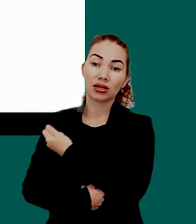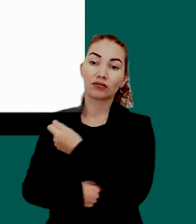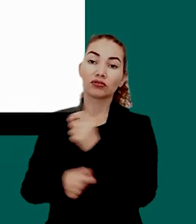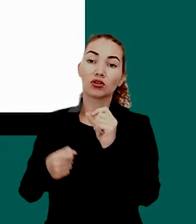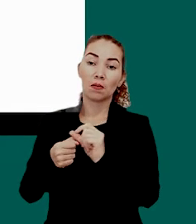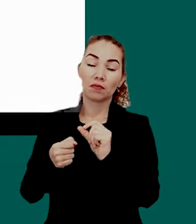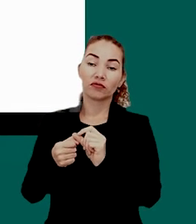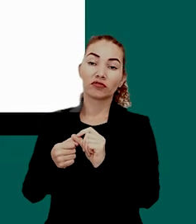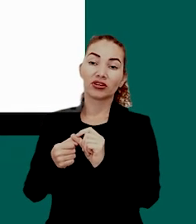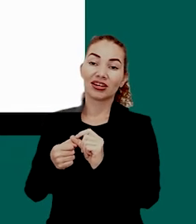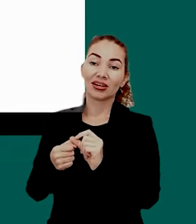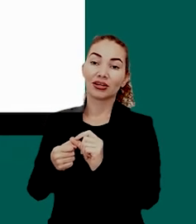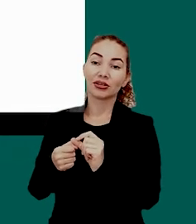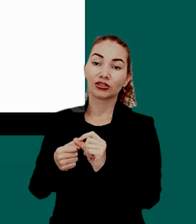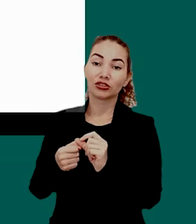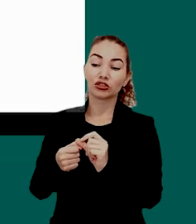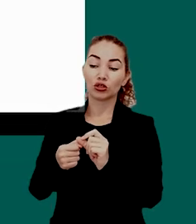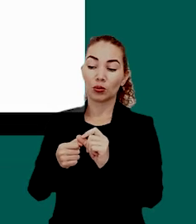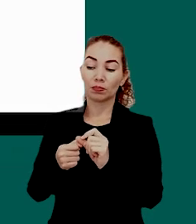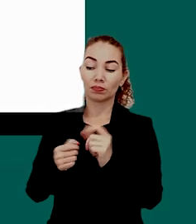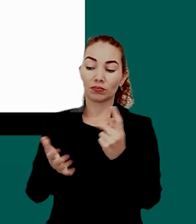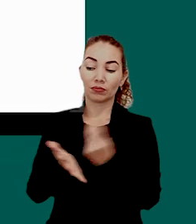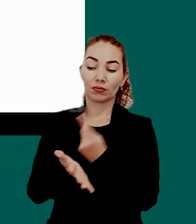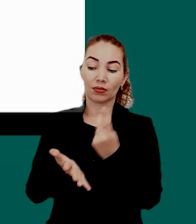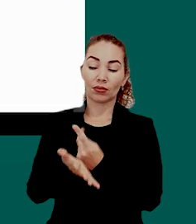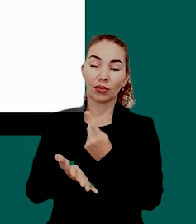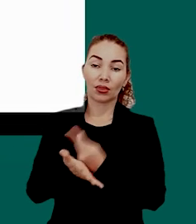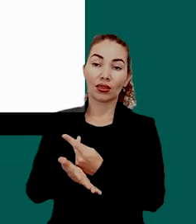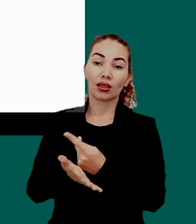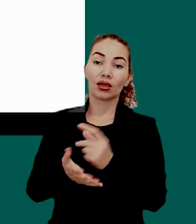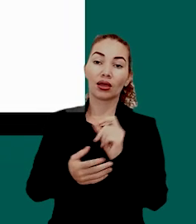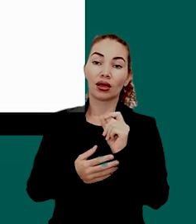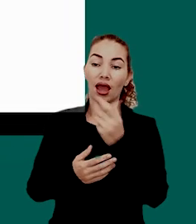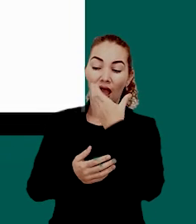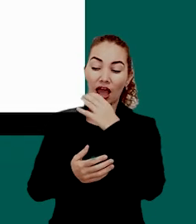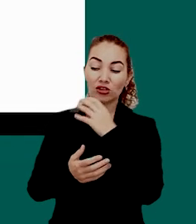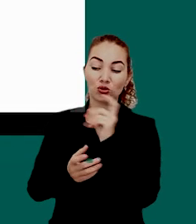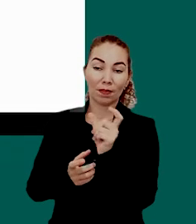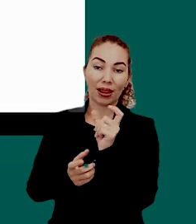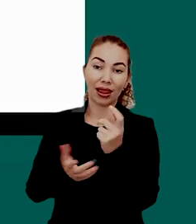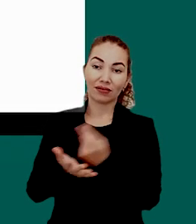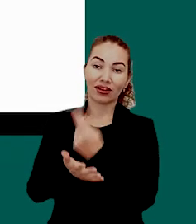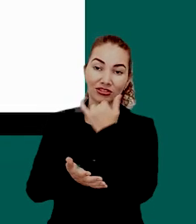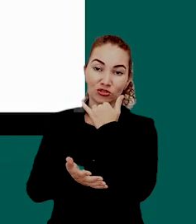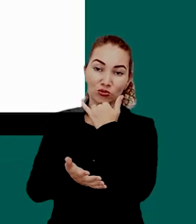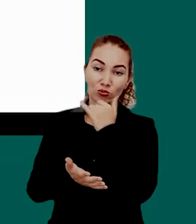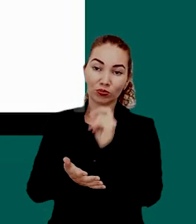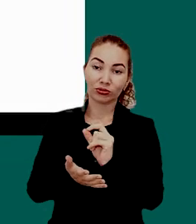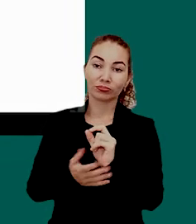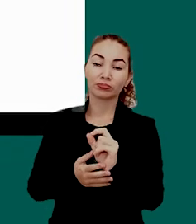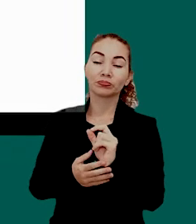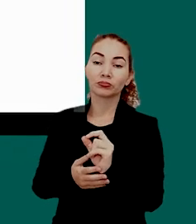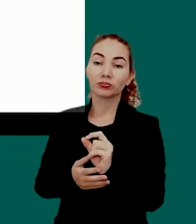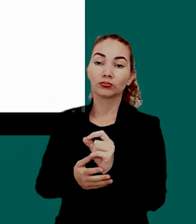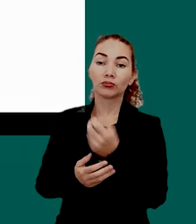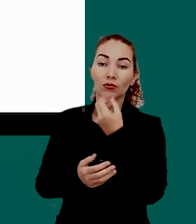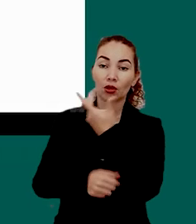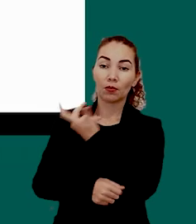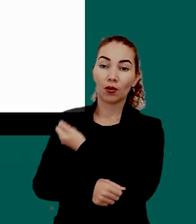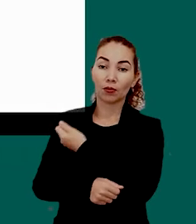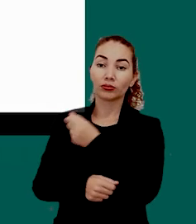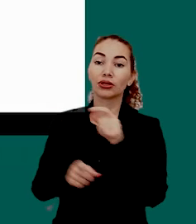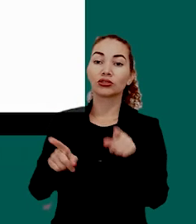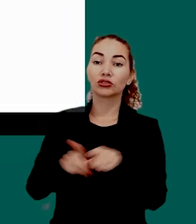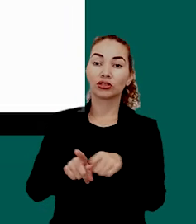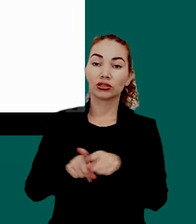replicada em ovos, está embriagados aqui, mas estou errado, em ovos embrionados, tá? Acho que o corretor corrigiu, desculpem, com bons resultados em testes pré-clínicos e